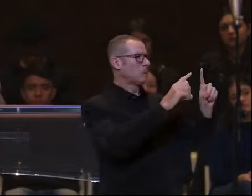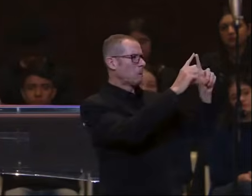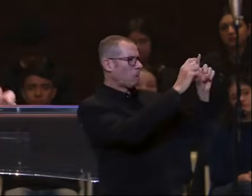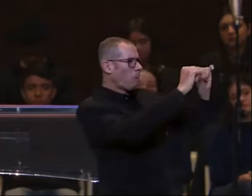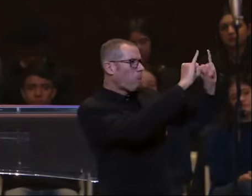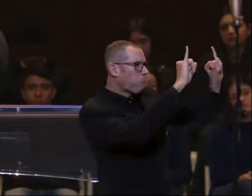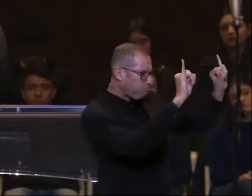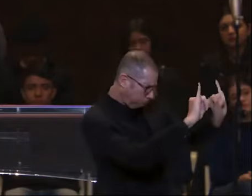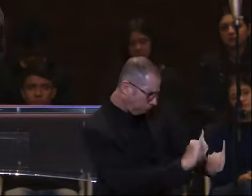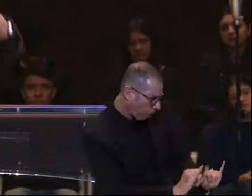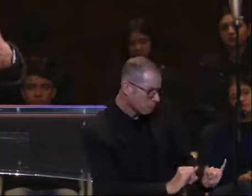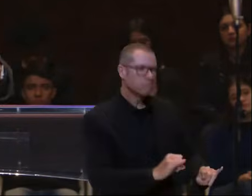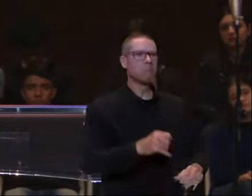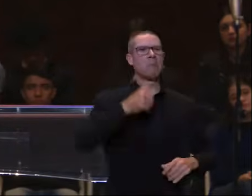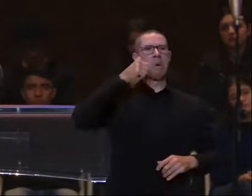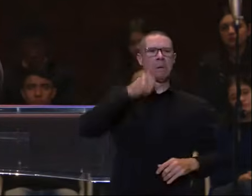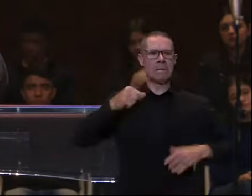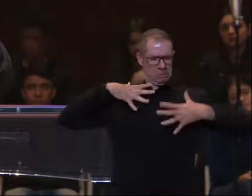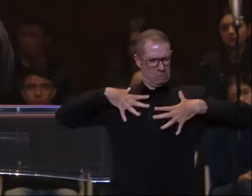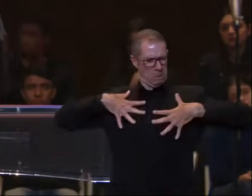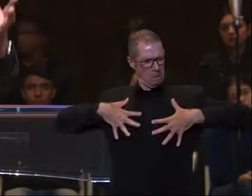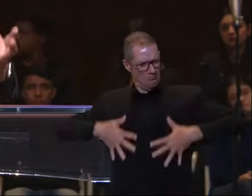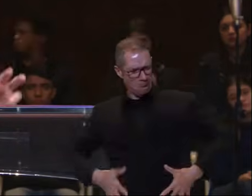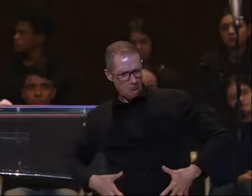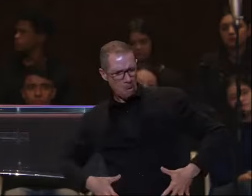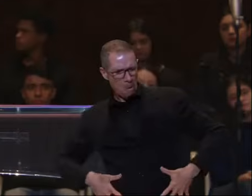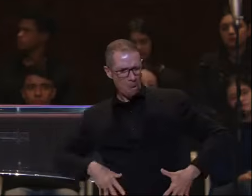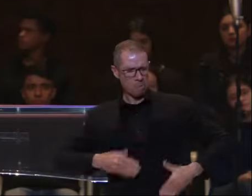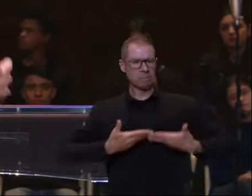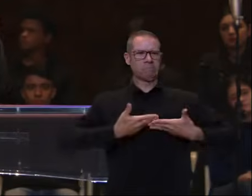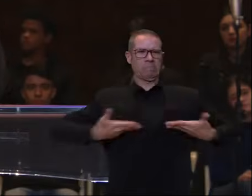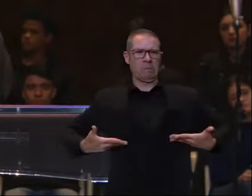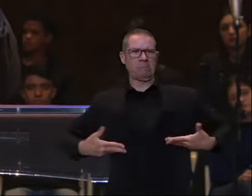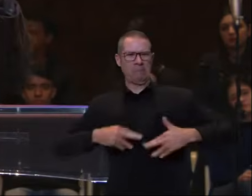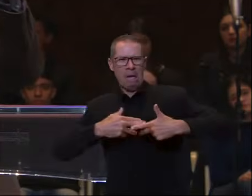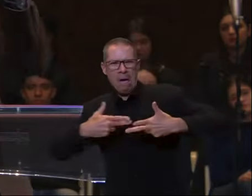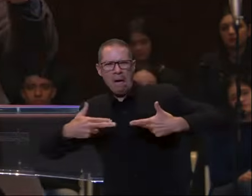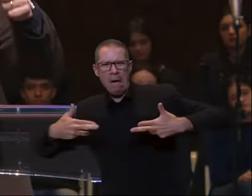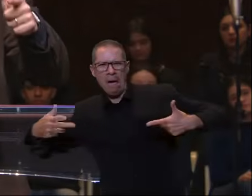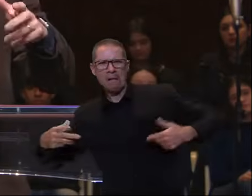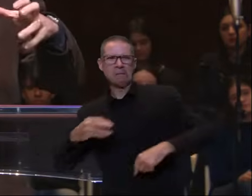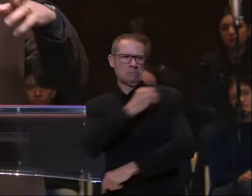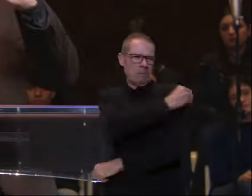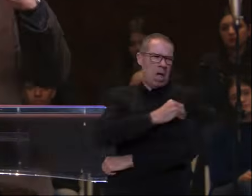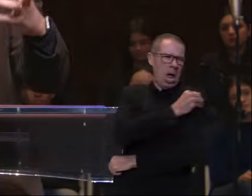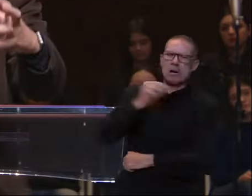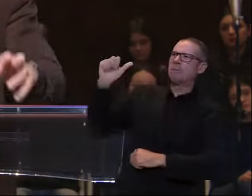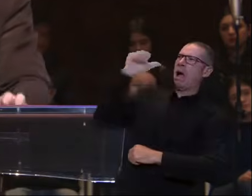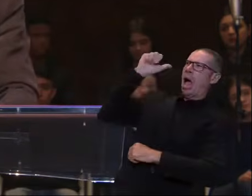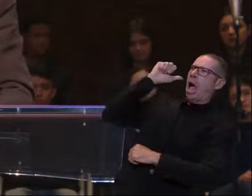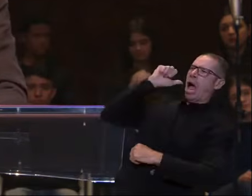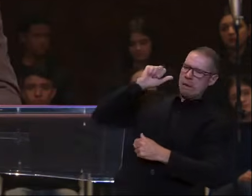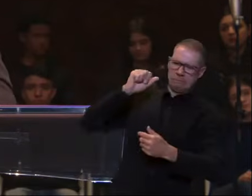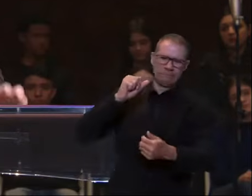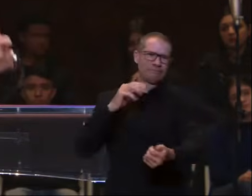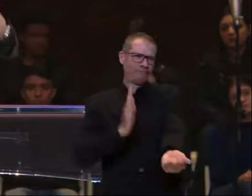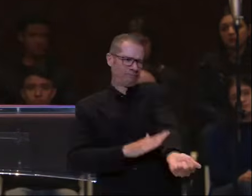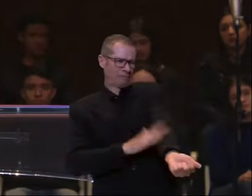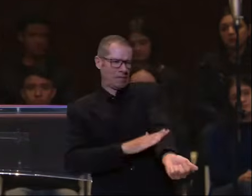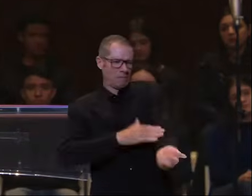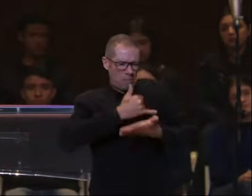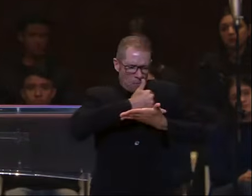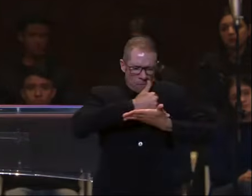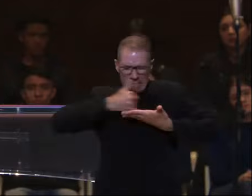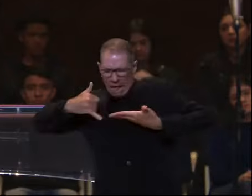por exemplo. As mulheres vestiam roupas extravagantes, usavam álcool e drogas para entrar em transe, e elas